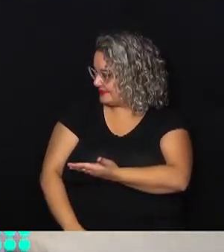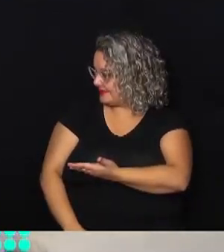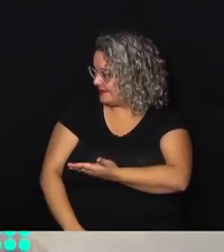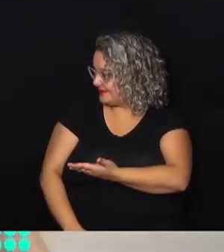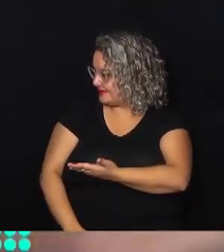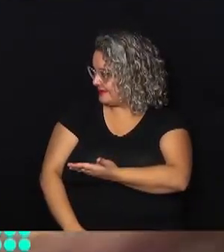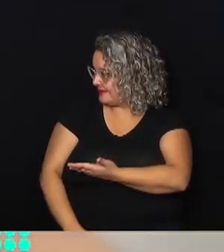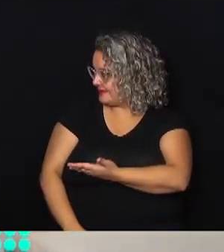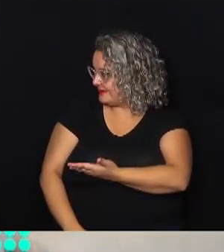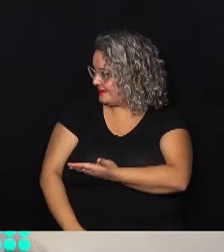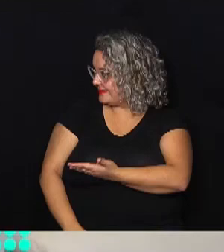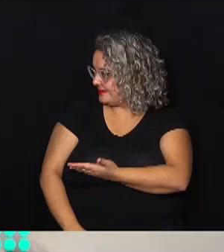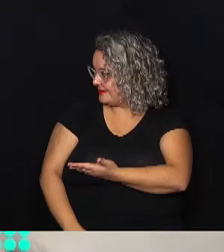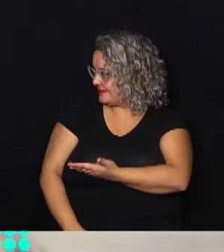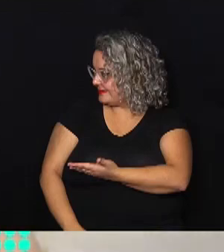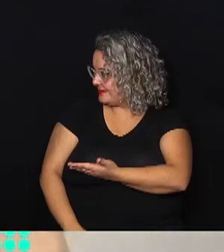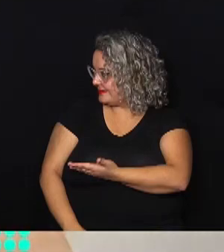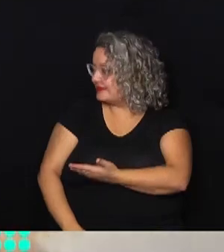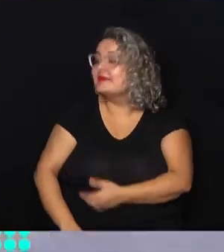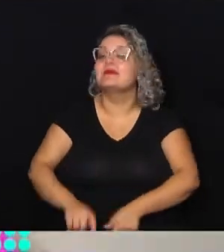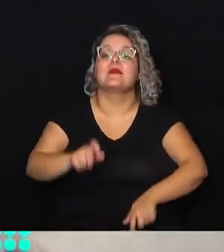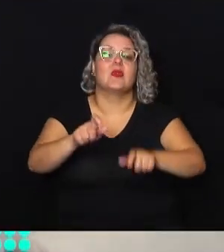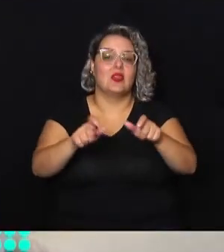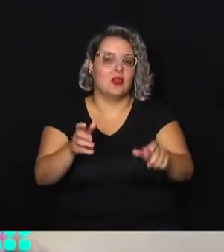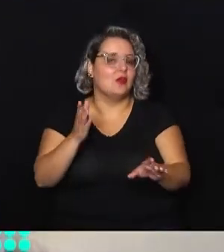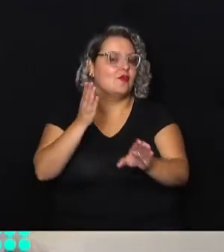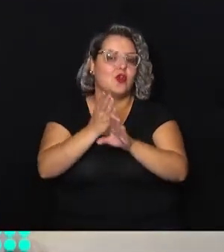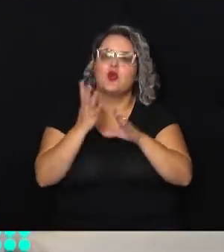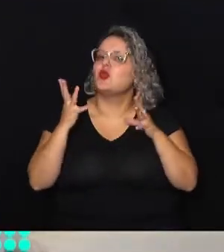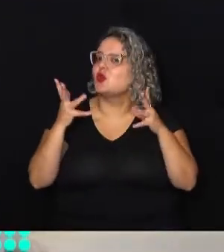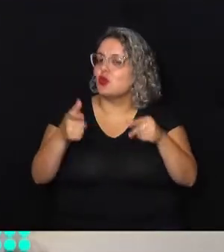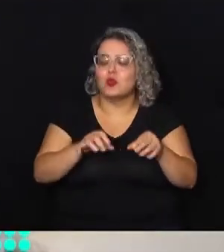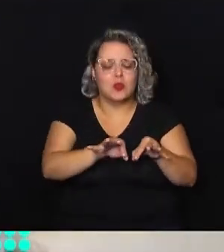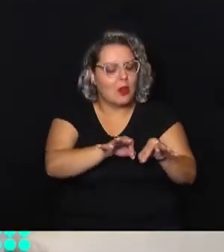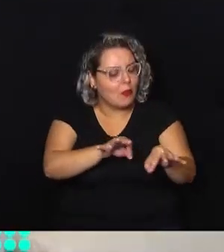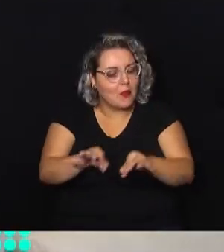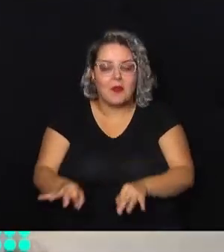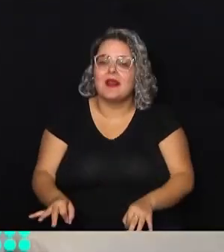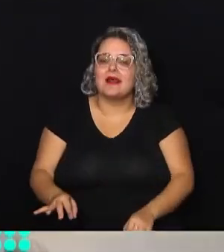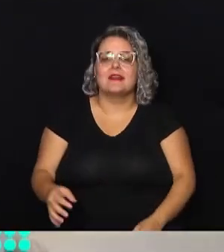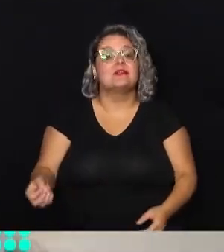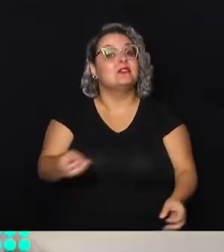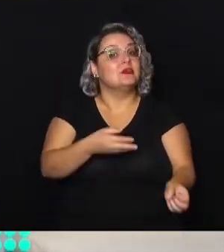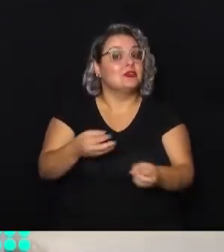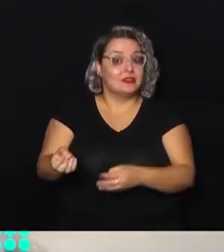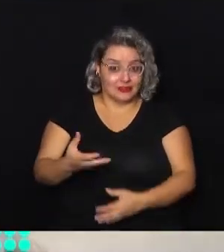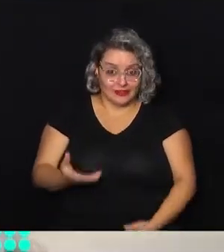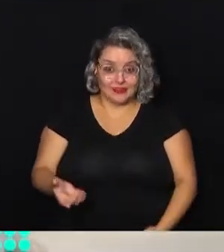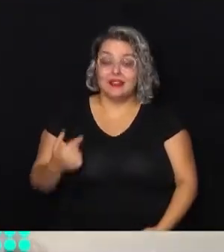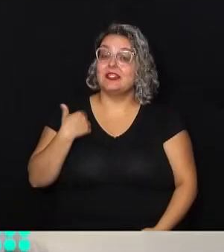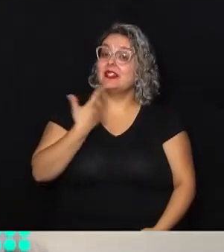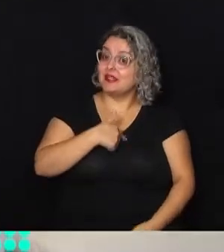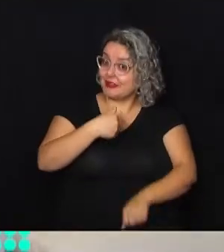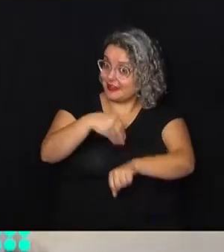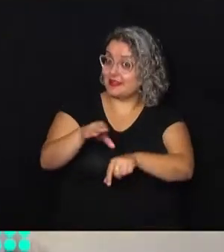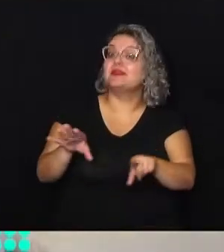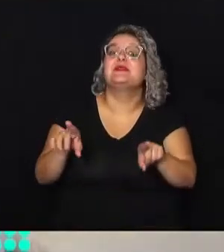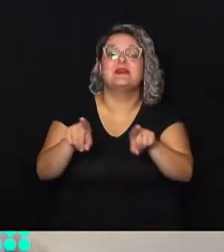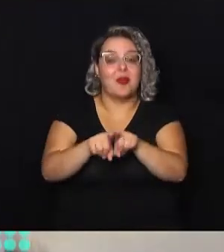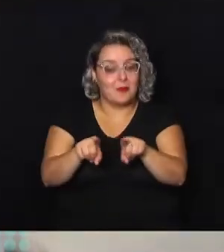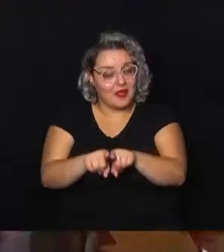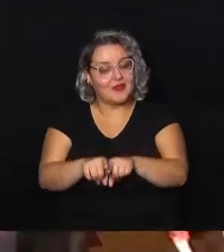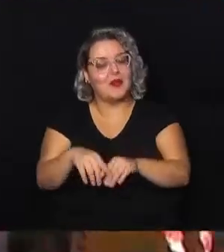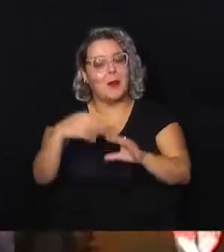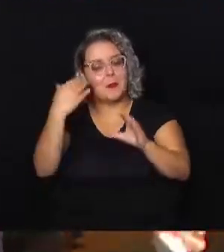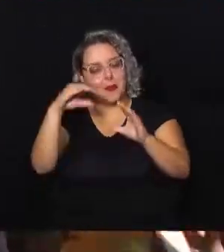campinas.culturaturismo, e aí a pessoa vai encontrar toda a programação super atualizada e as nossas dicas todas vão estar